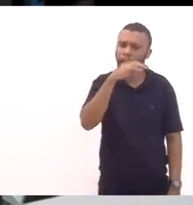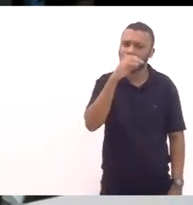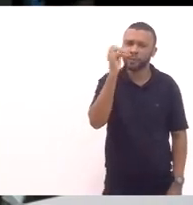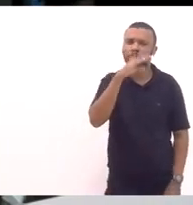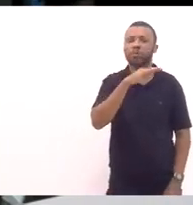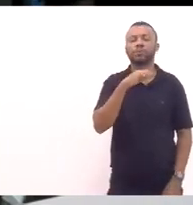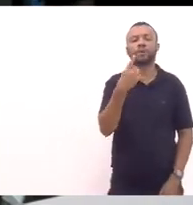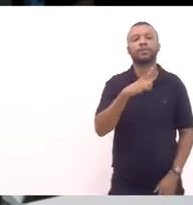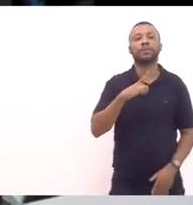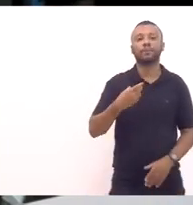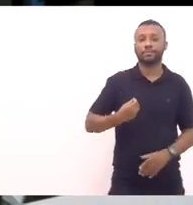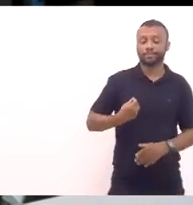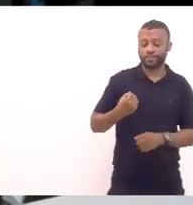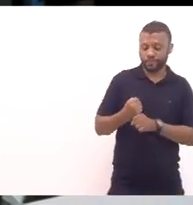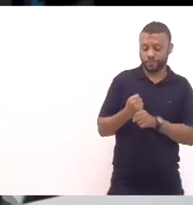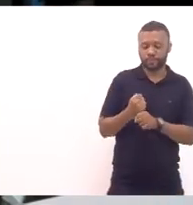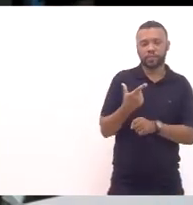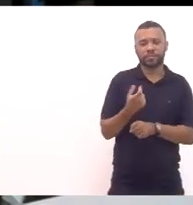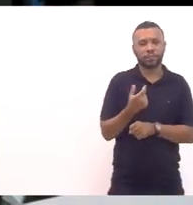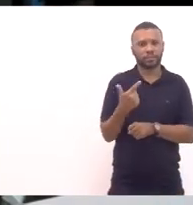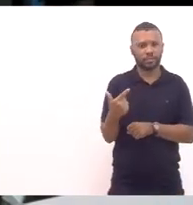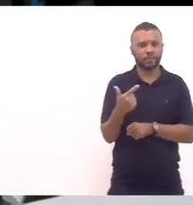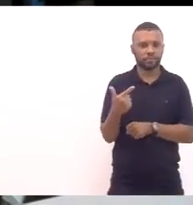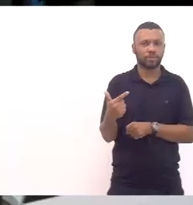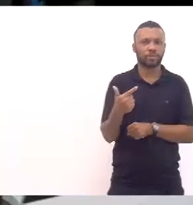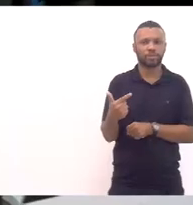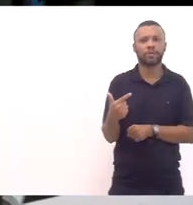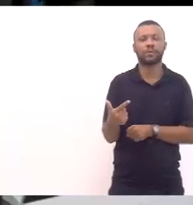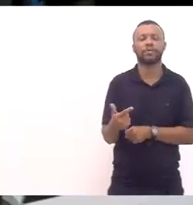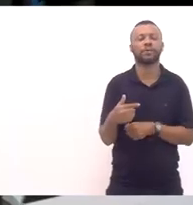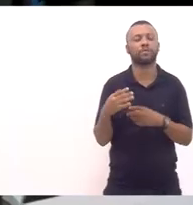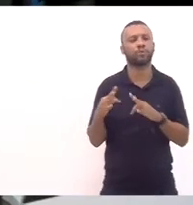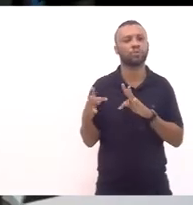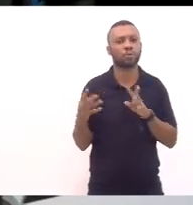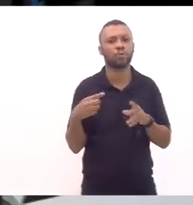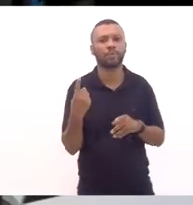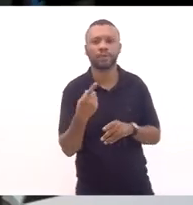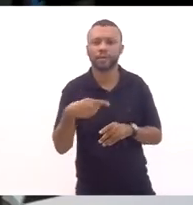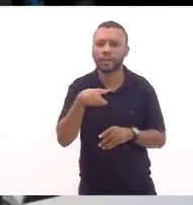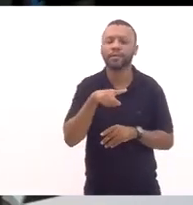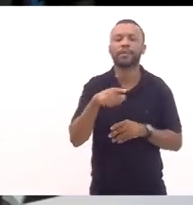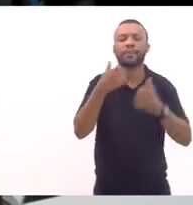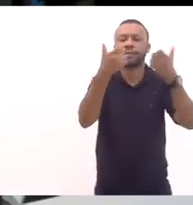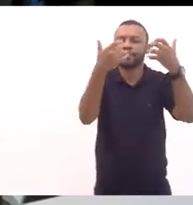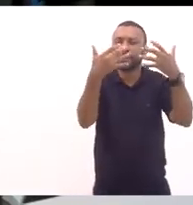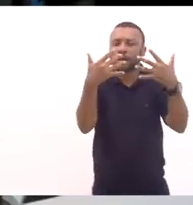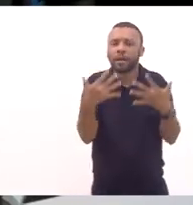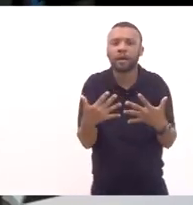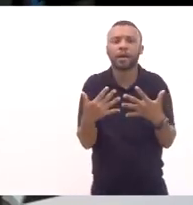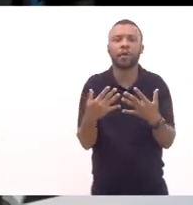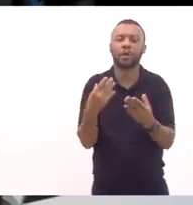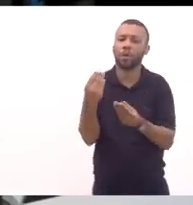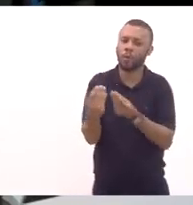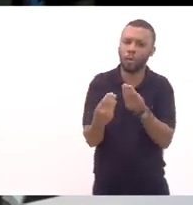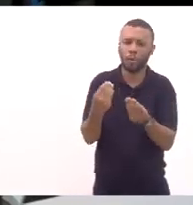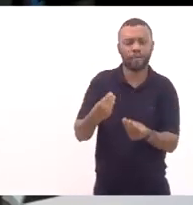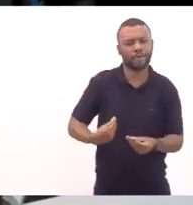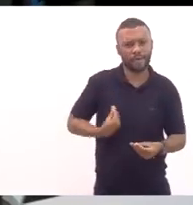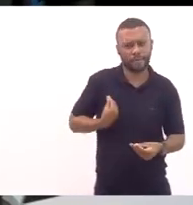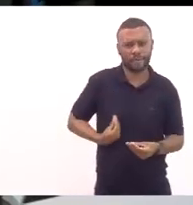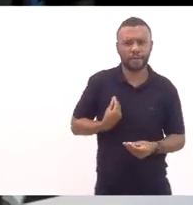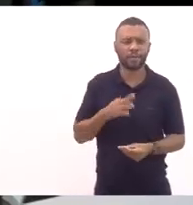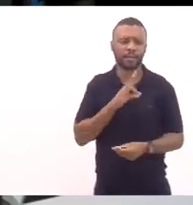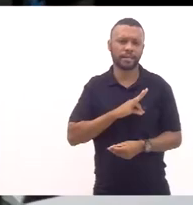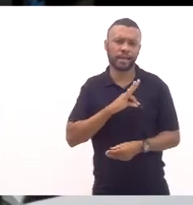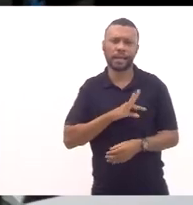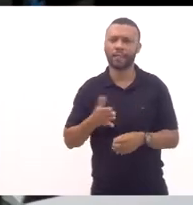Nós estamos em 2022. Então, o que todos aqui falaram, a questão como vai viver com esse salário